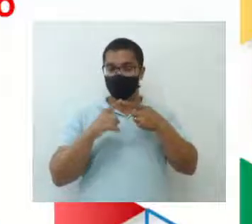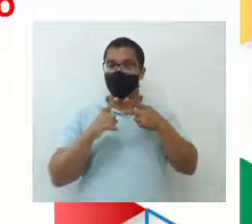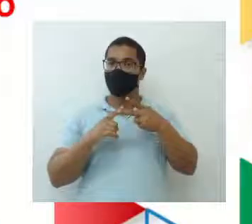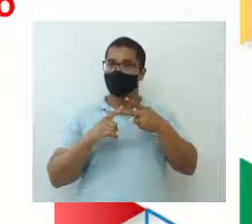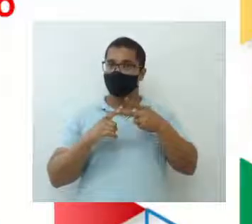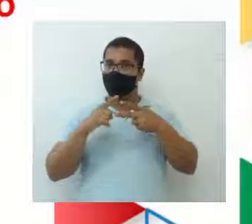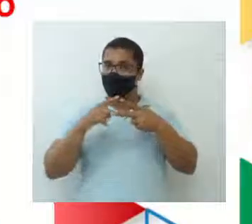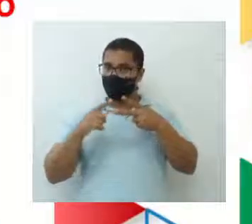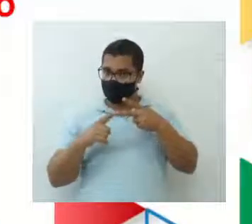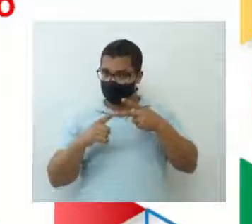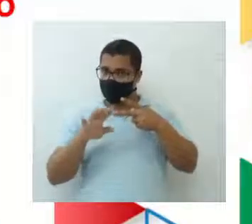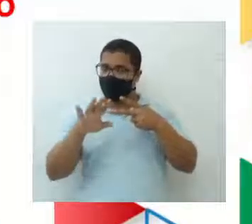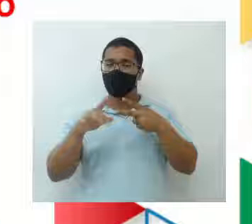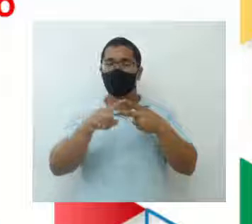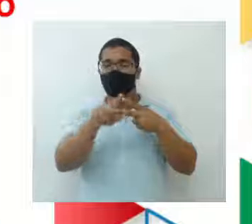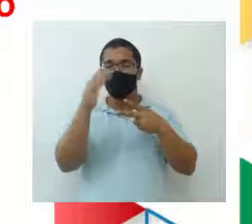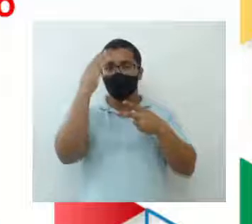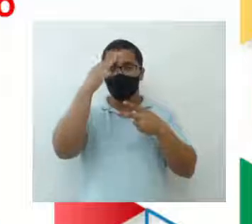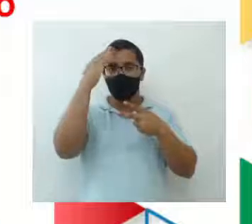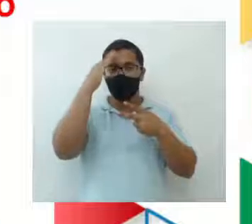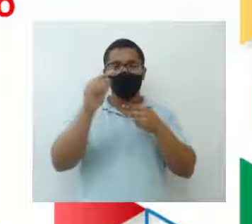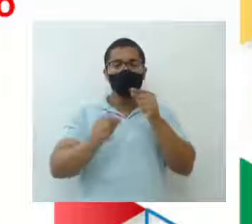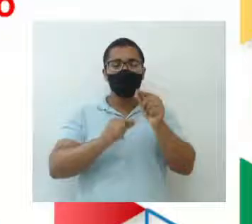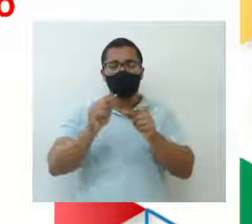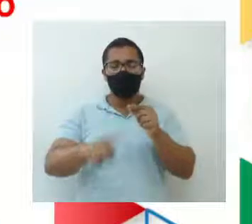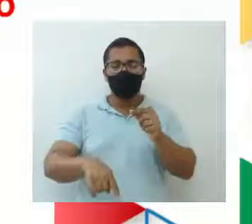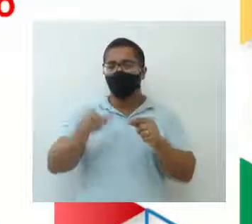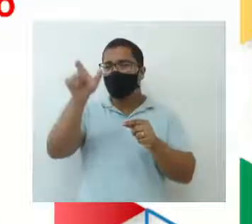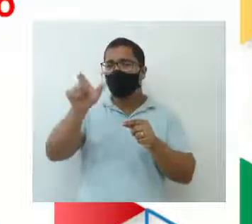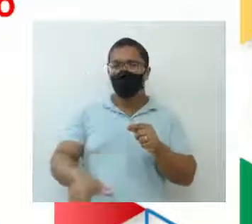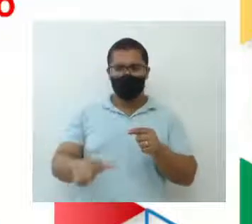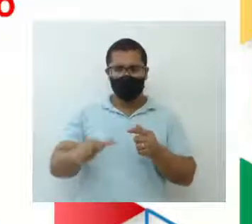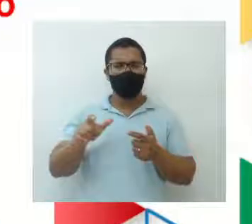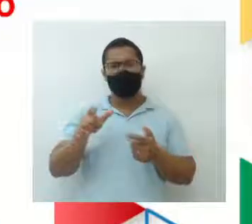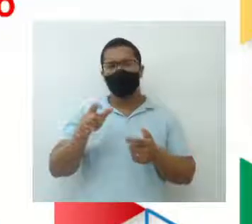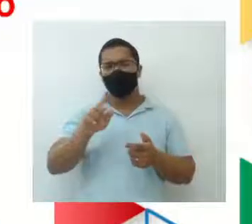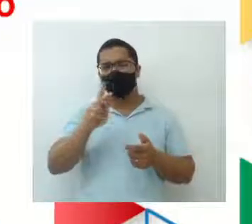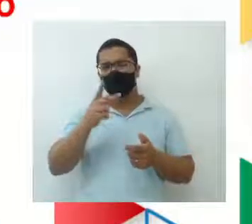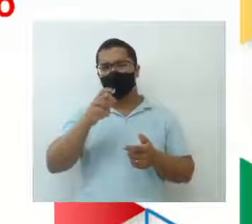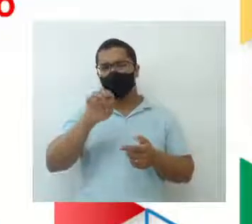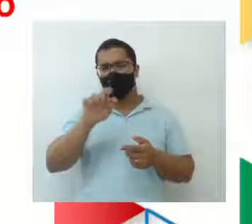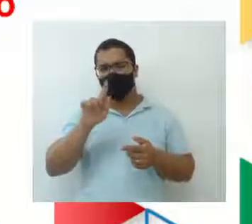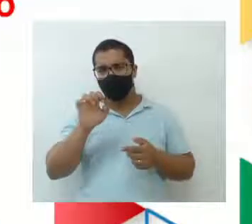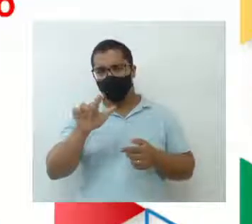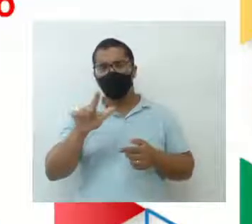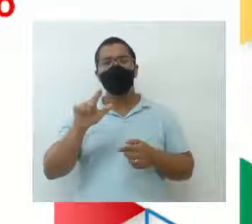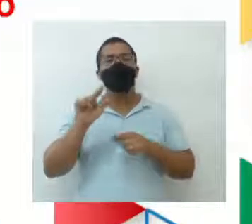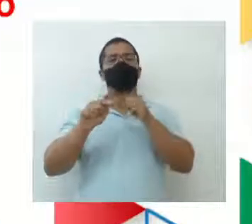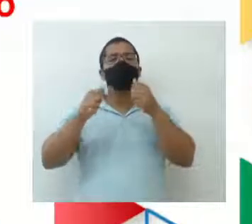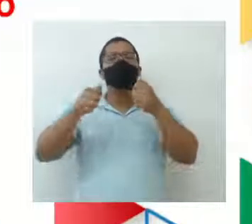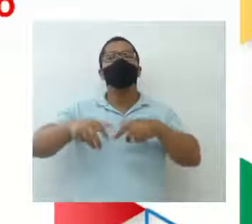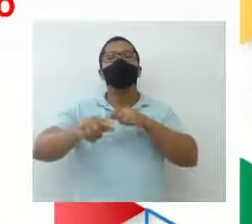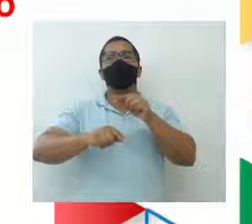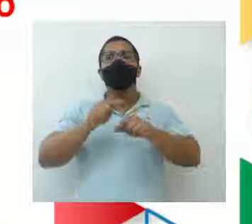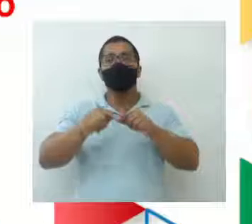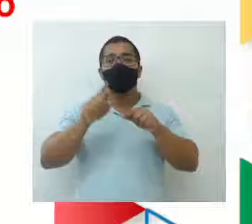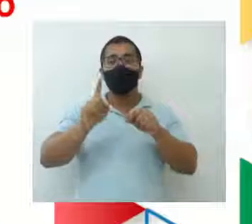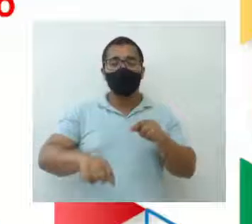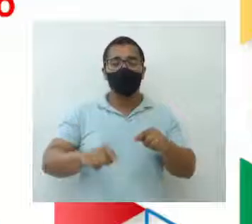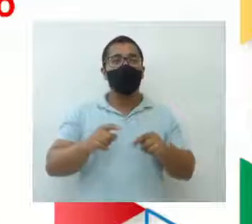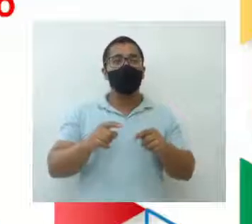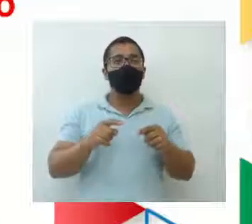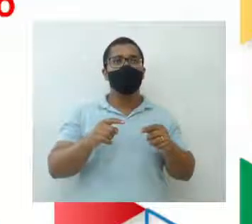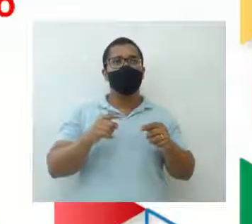para que vocês entendam. A fenomenologia do espírito de Hegel propõe que a manifestação do espírito é a